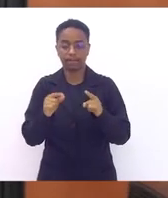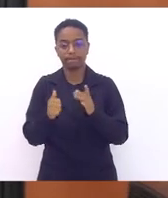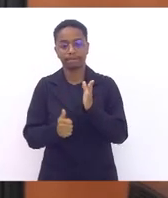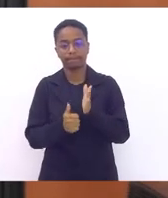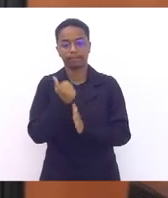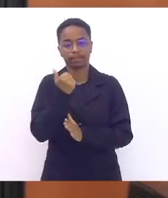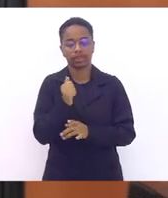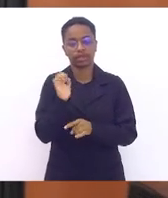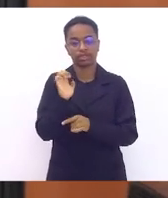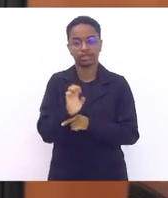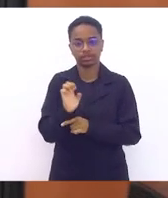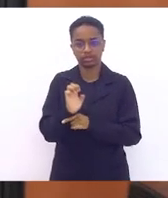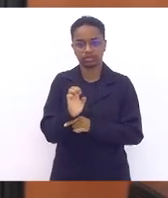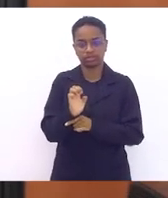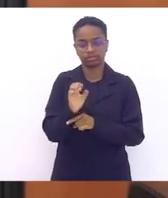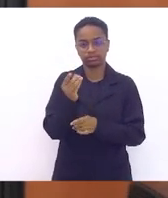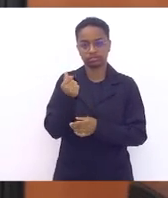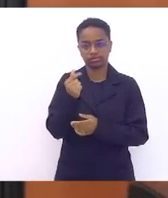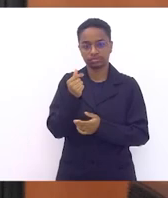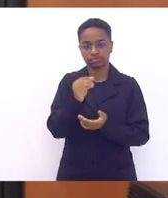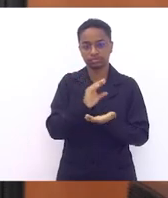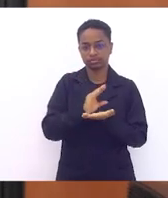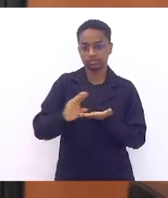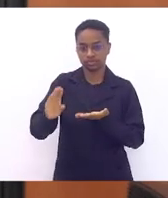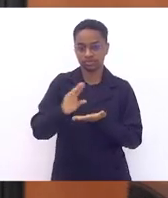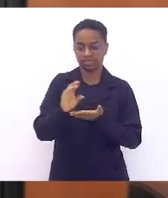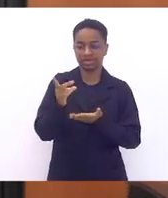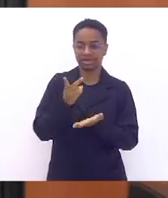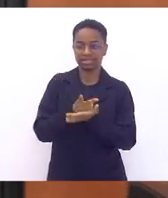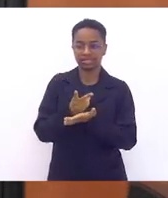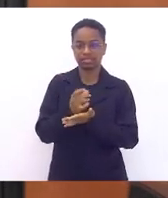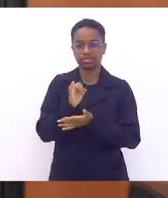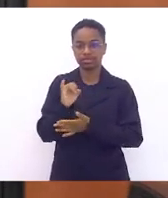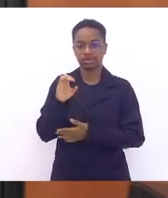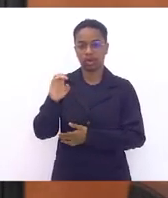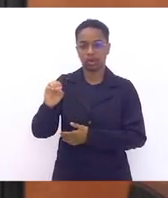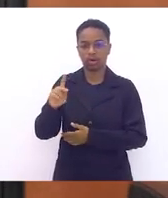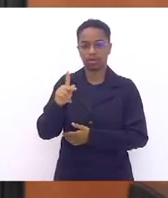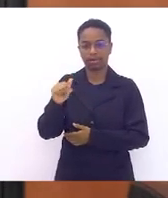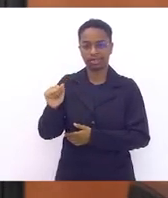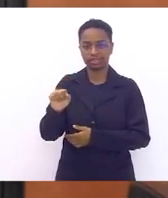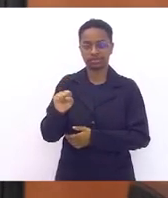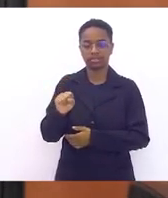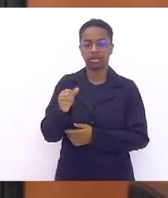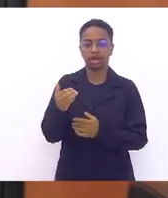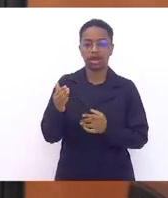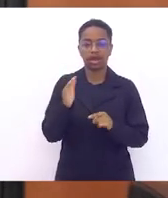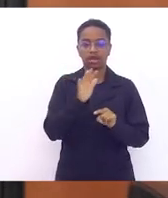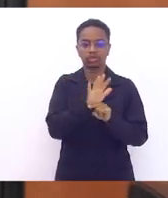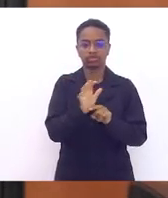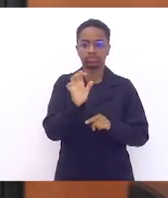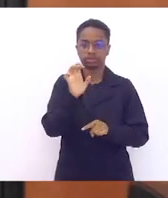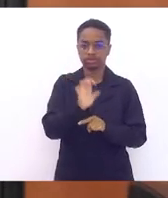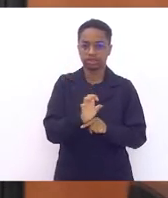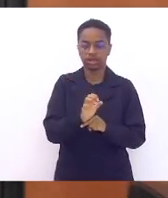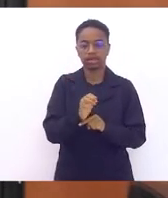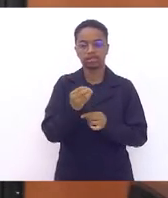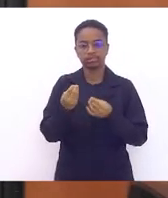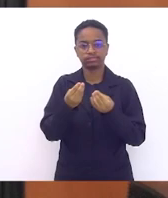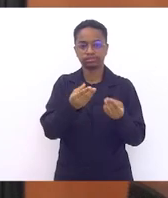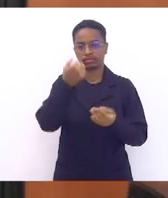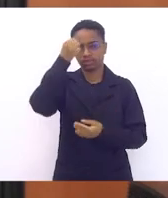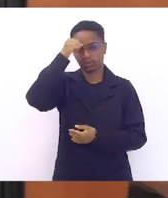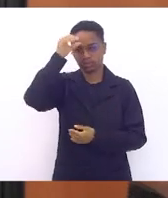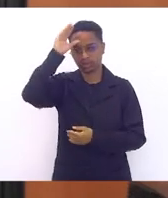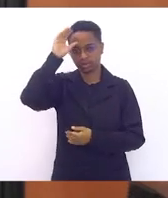Estado repassaria recursos. Todas as vezes que a OPAS contribuiu com o Estado, com conhecimento, tecnologias,